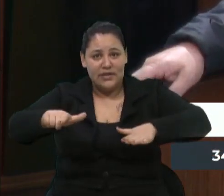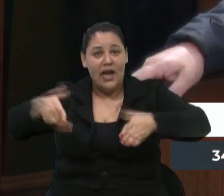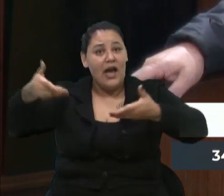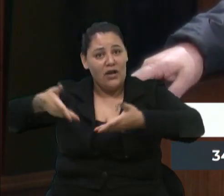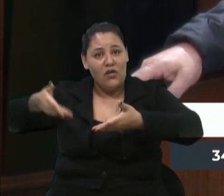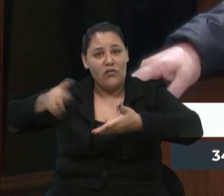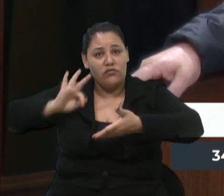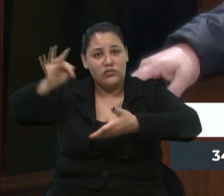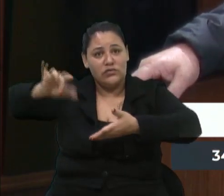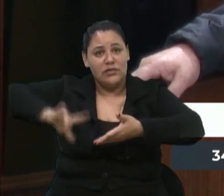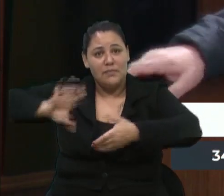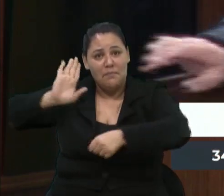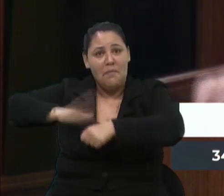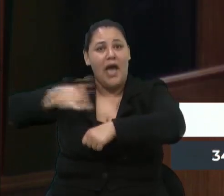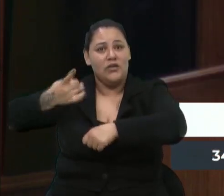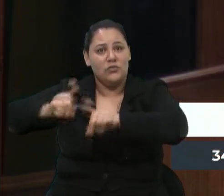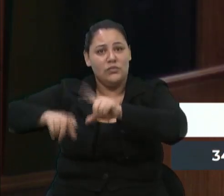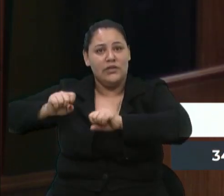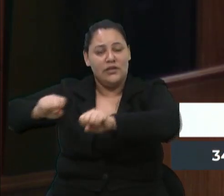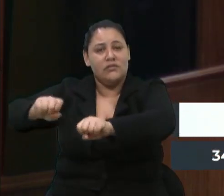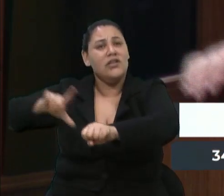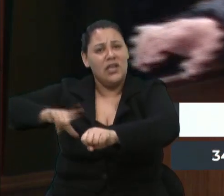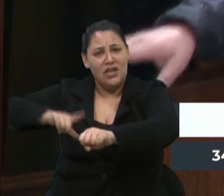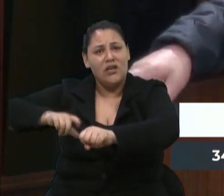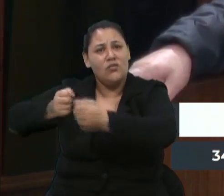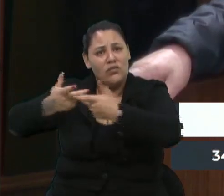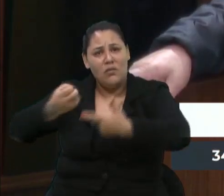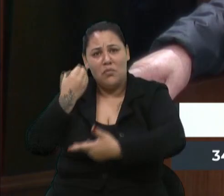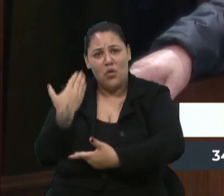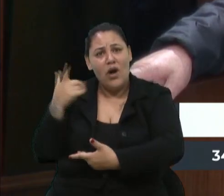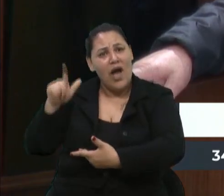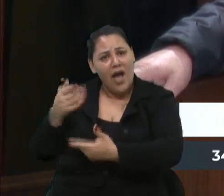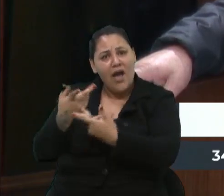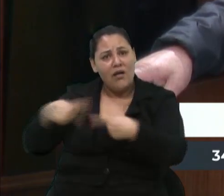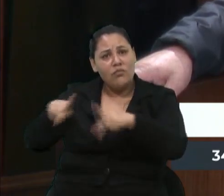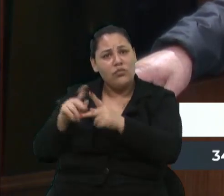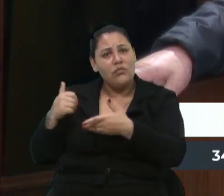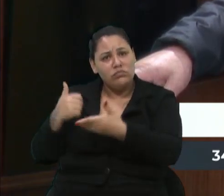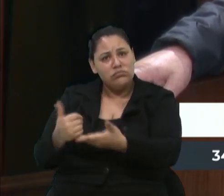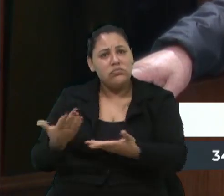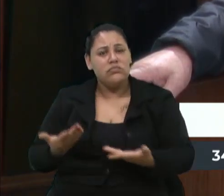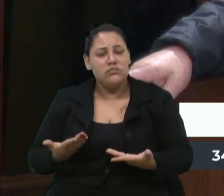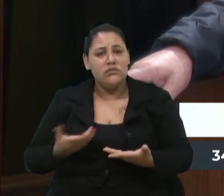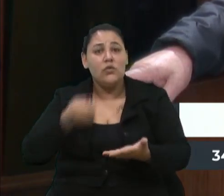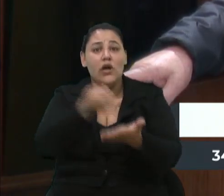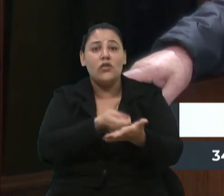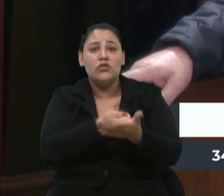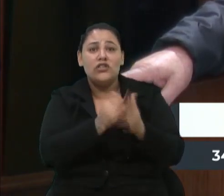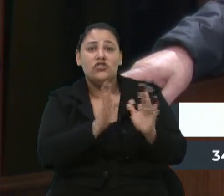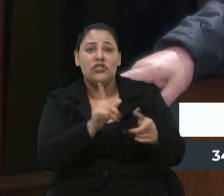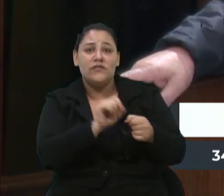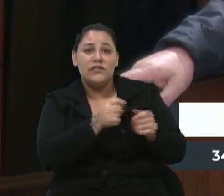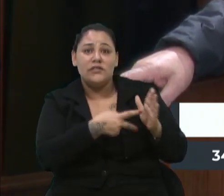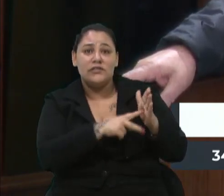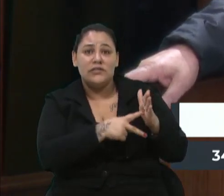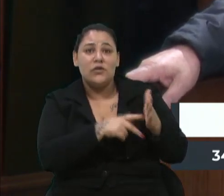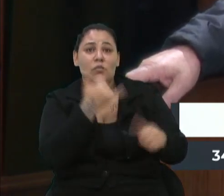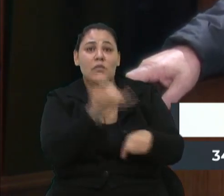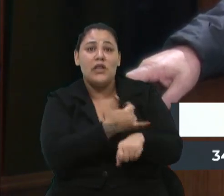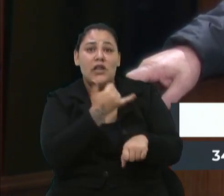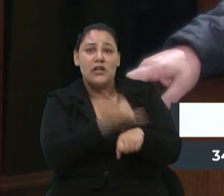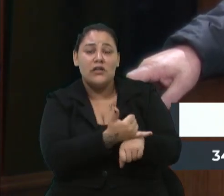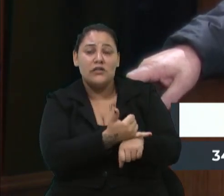agora, quem ganha com isso é a população. Então, a luta que fez o Sindicato dos Metalúrgicos,